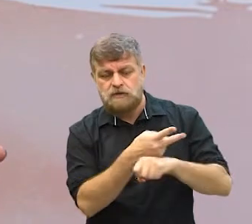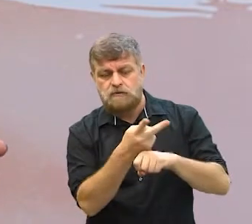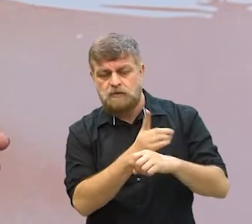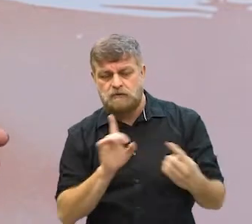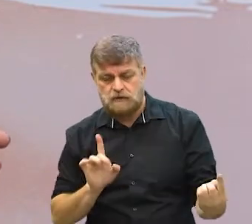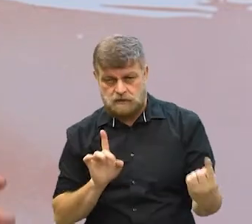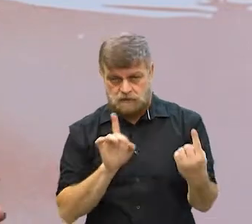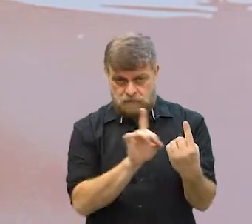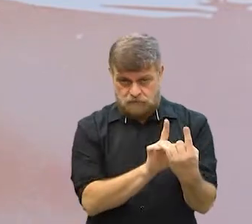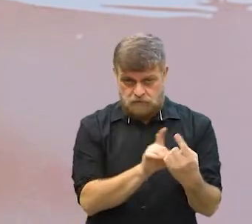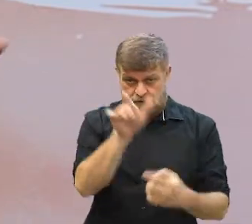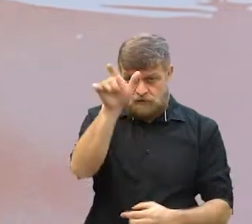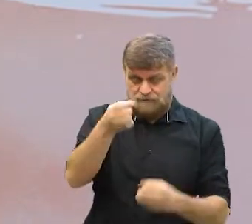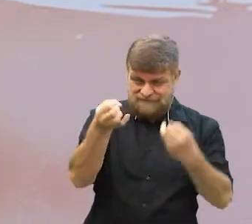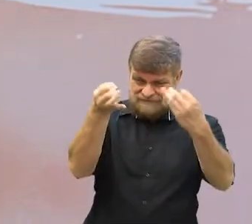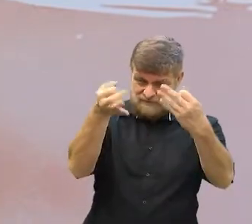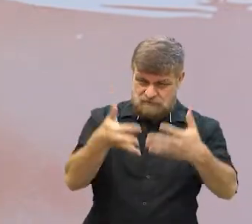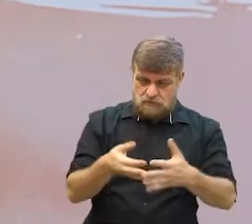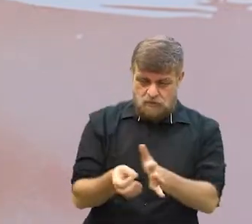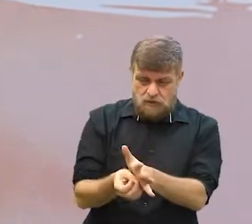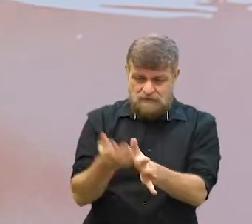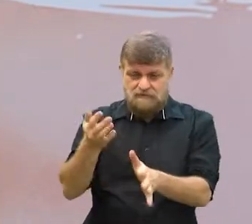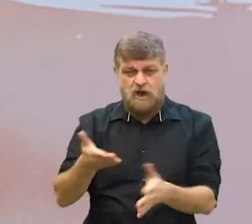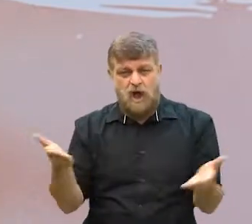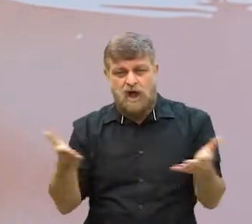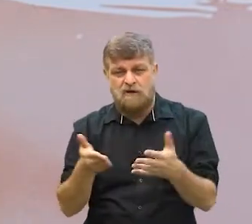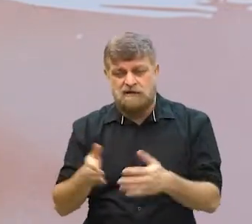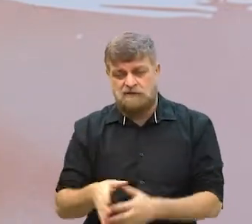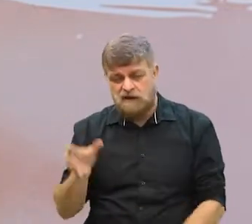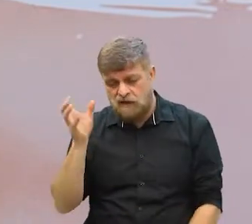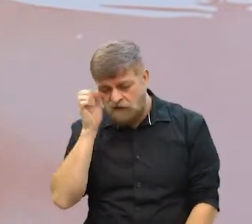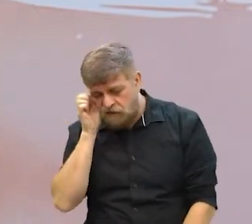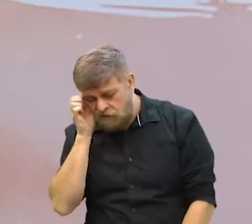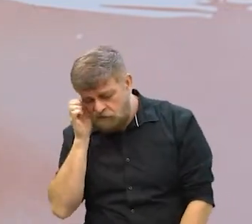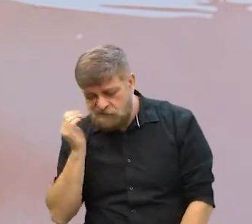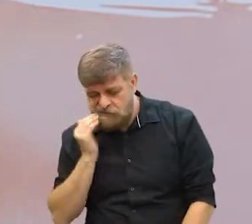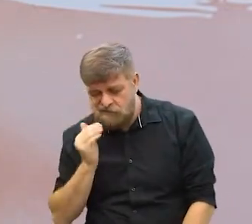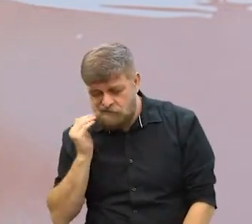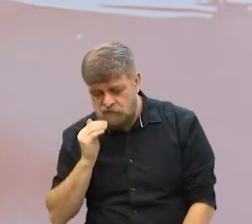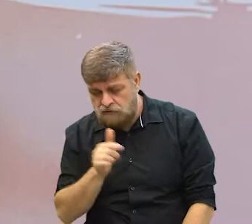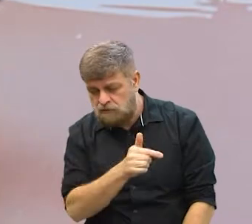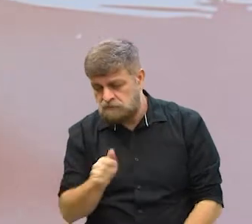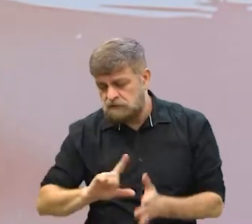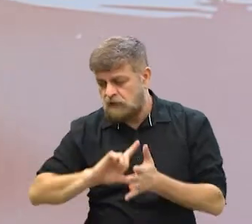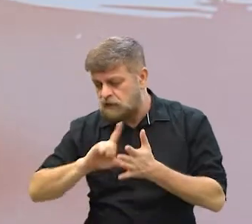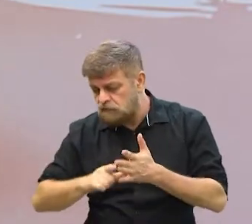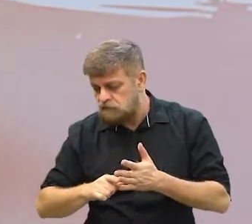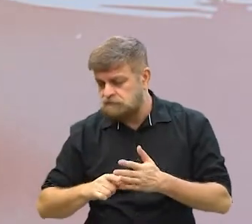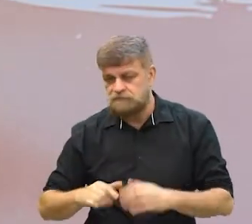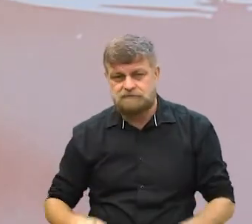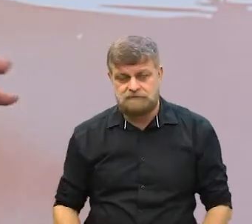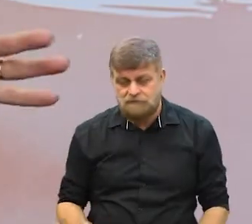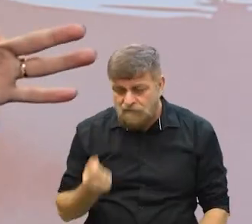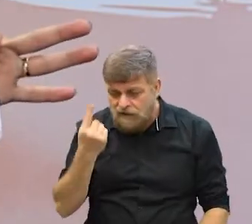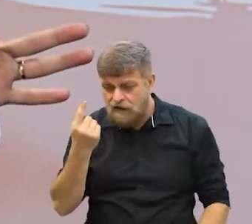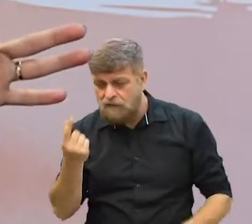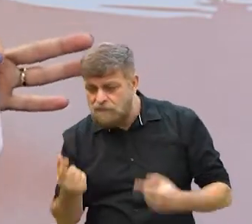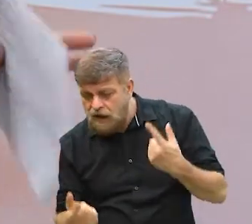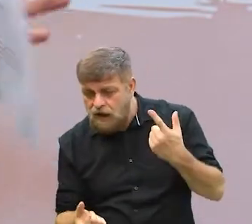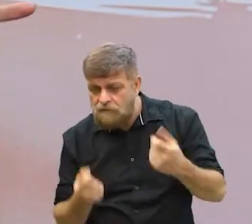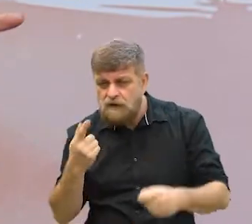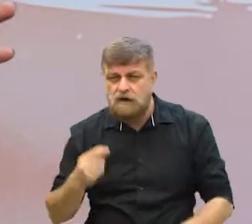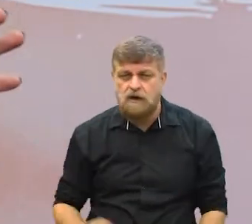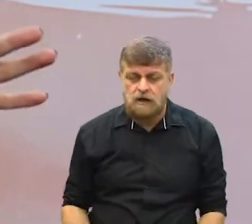um médico? Porque, como o senhor disse, né, às vezes, hoje eu não dormi bem, aí na semana que vem eu não durmo bem de novo, não é algo